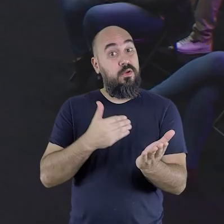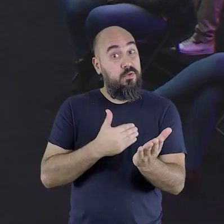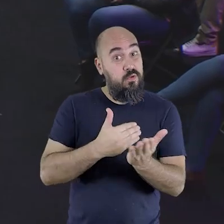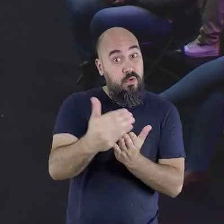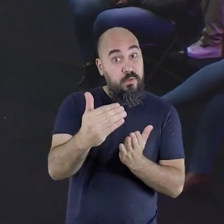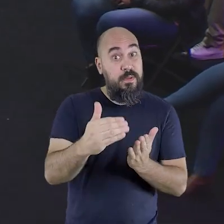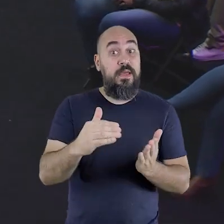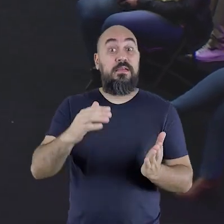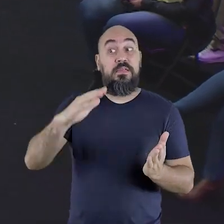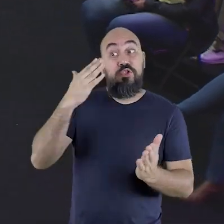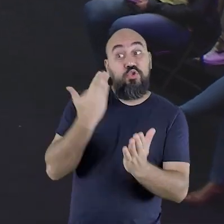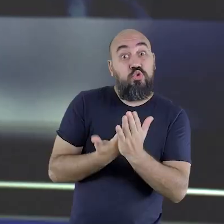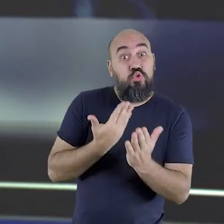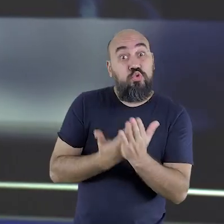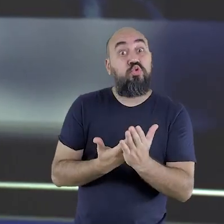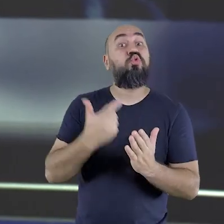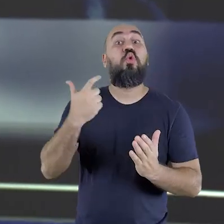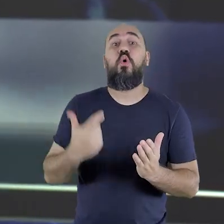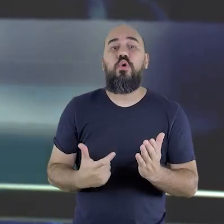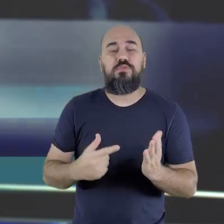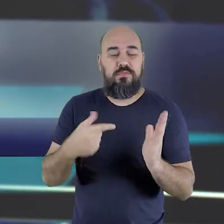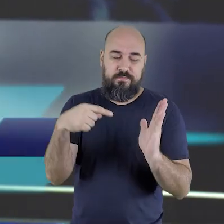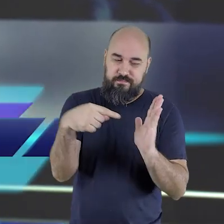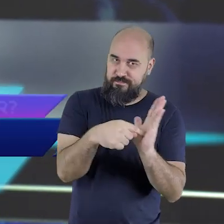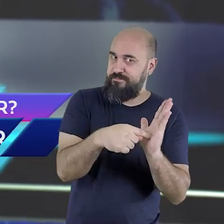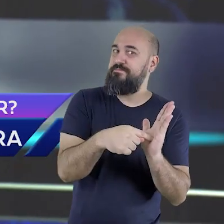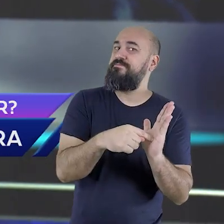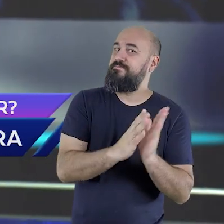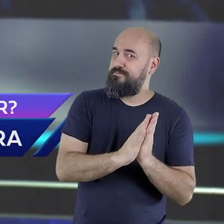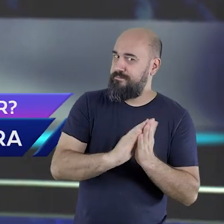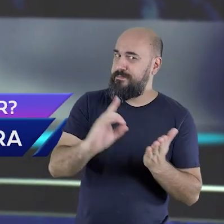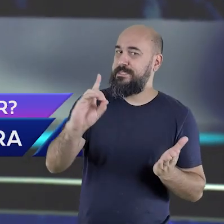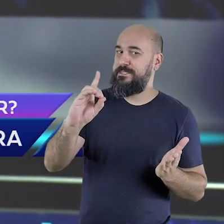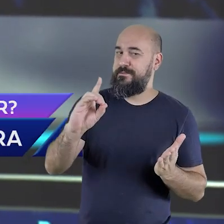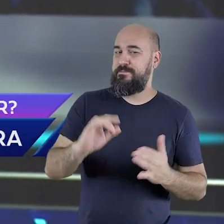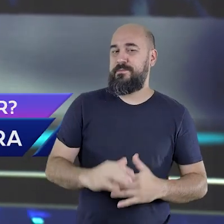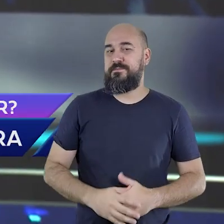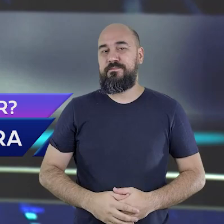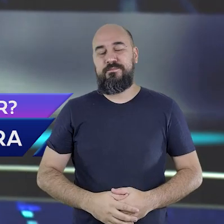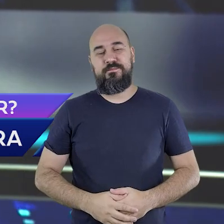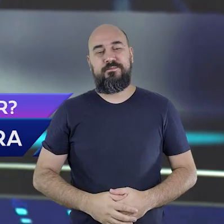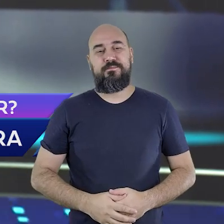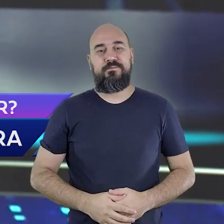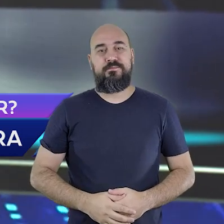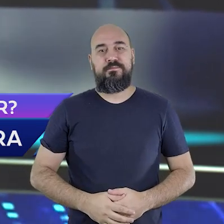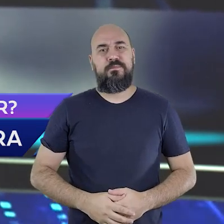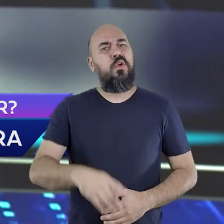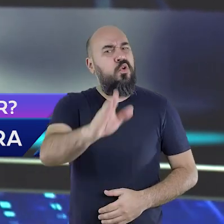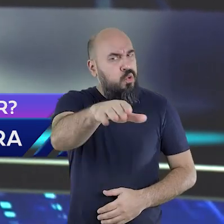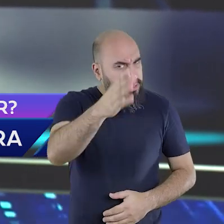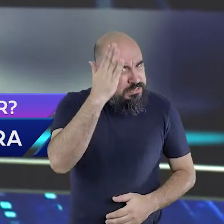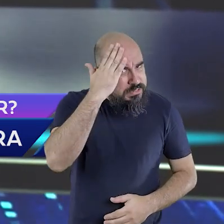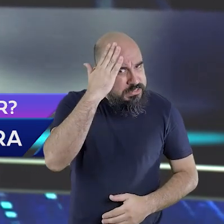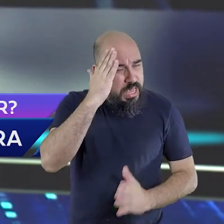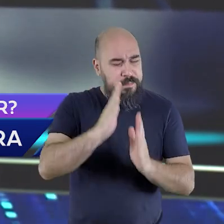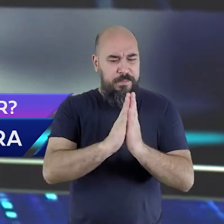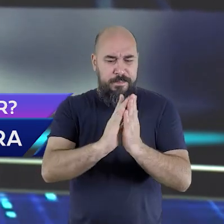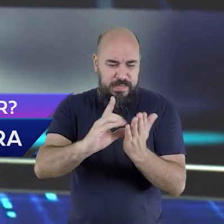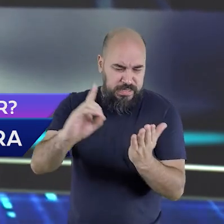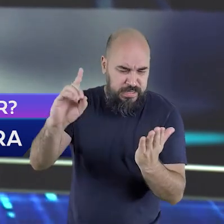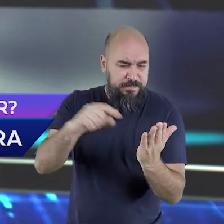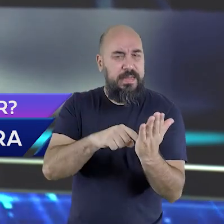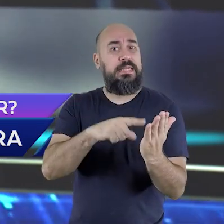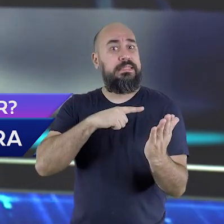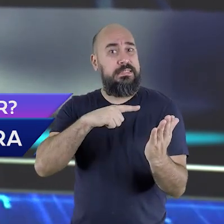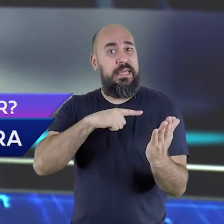tudo começa na palavra. A Bíblia é o maior e mais profundo livro de respostas